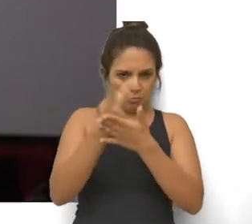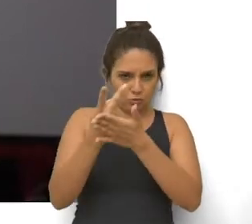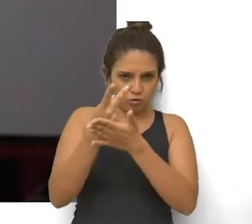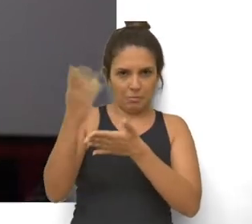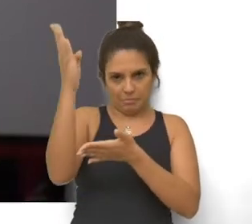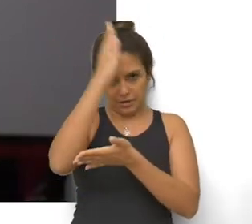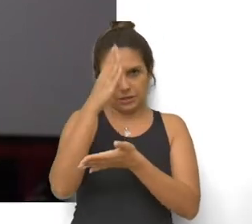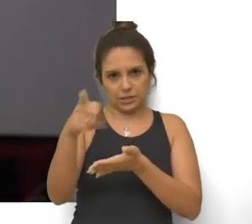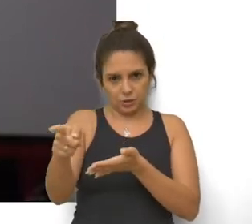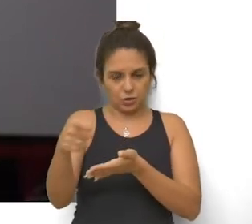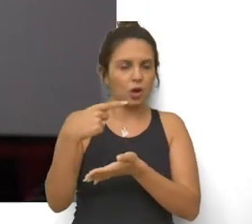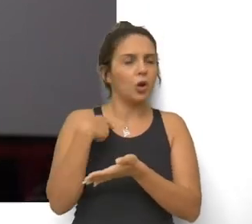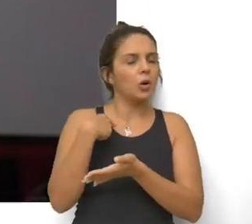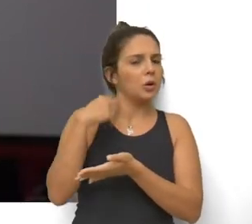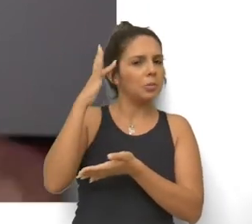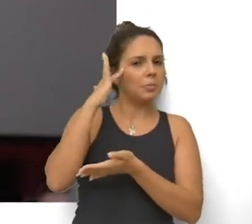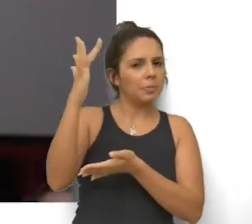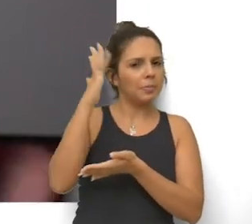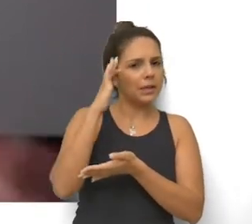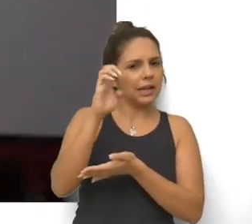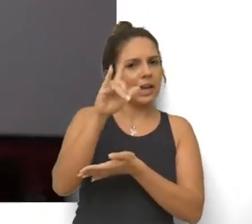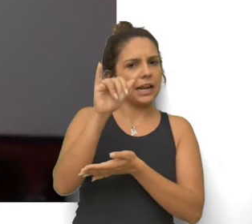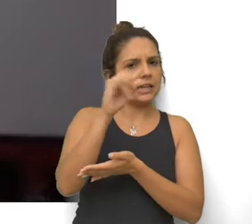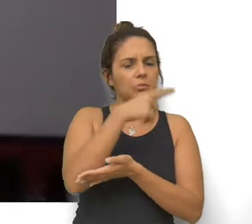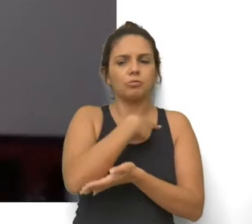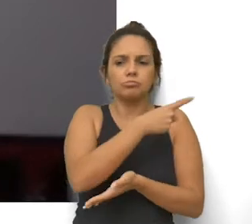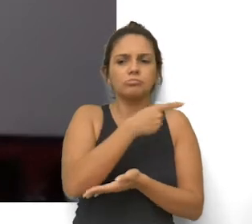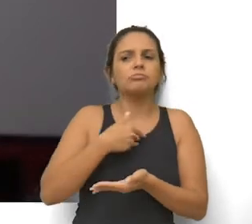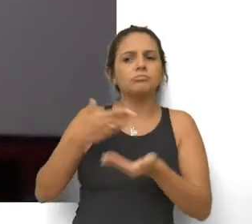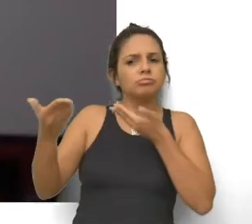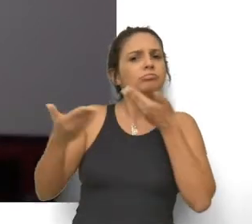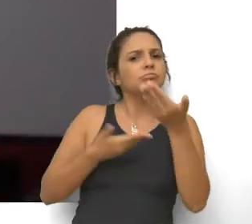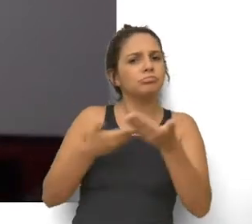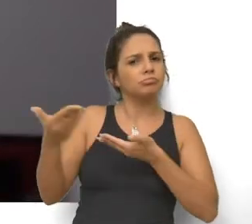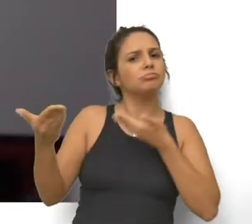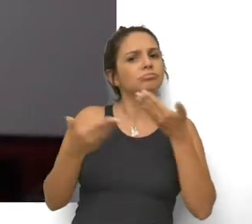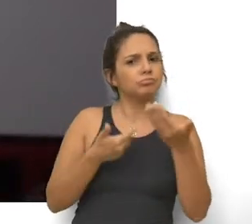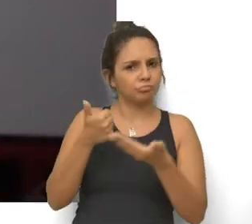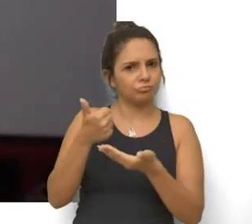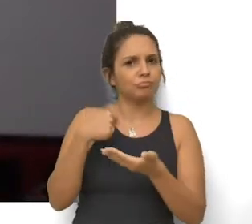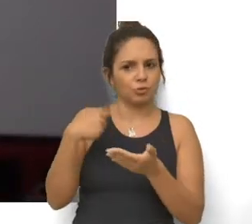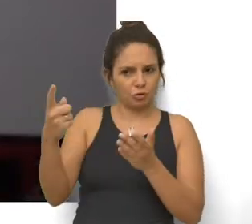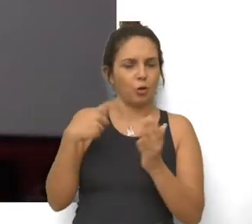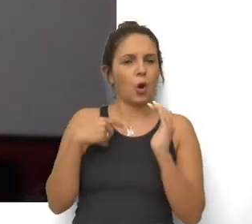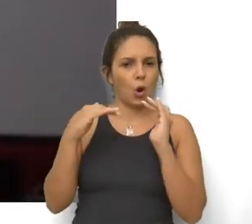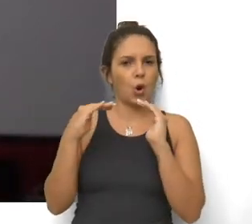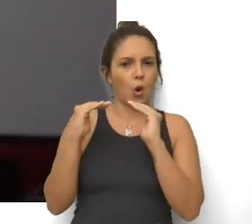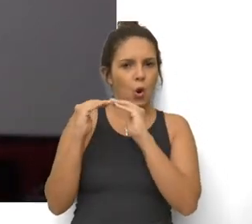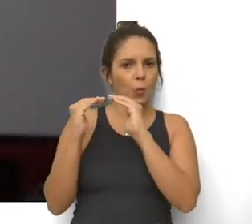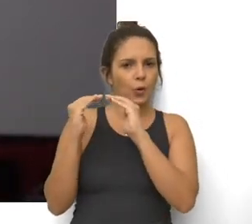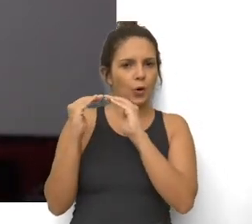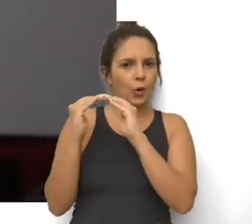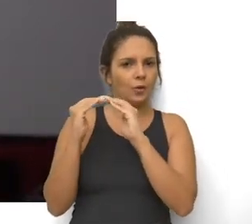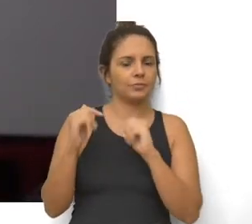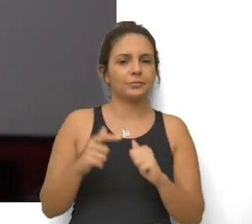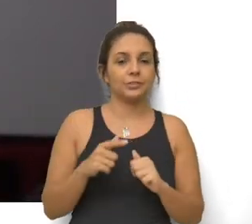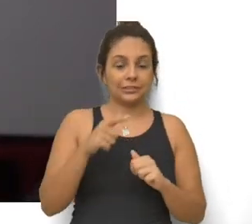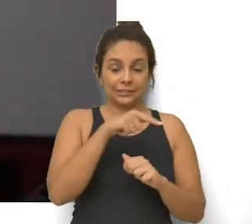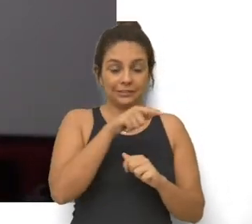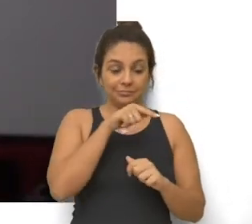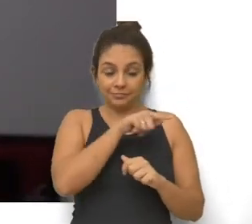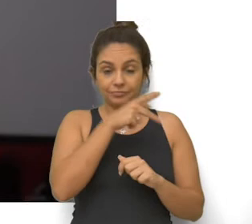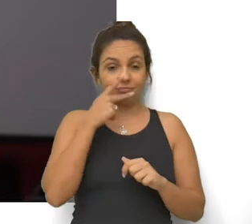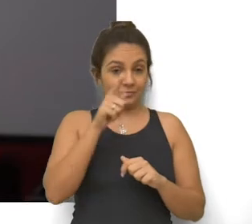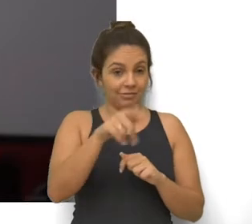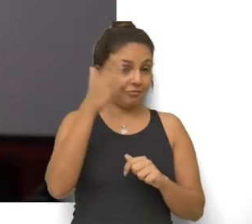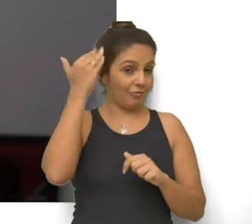sobre o Brasil e eu pensando na Elizabeth Bishop, chegamos a essa conclusão. Né? Então, é a famosa sorte, né,